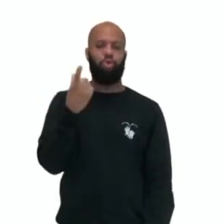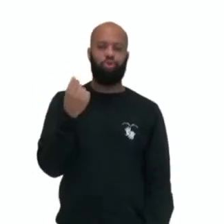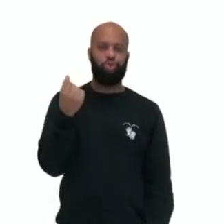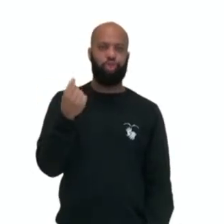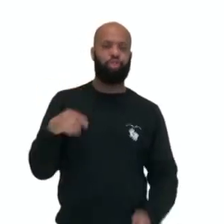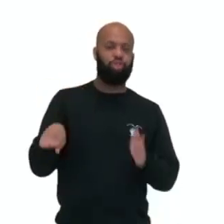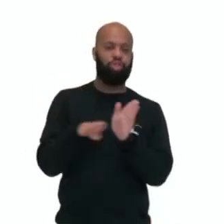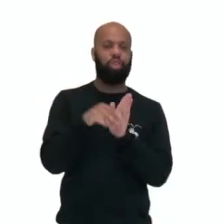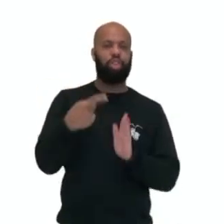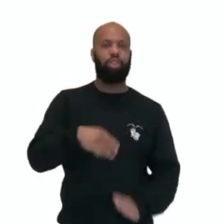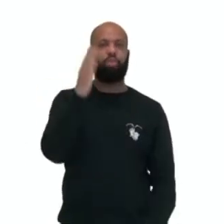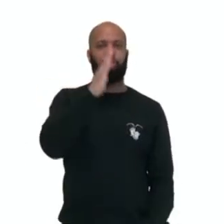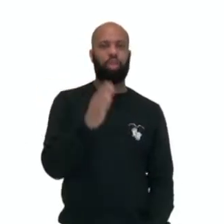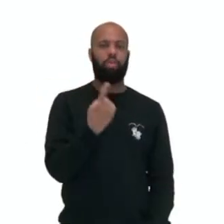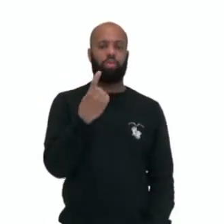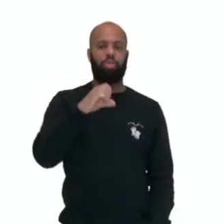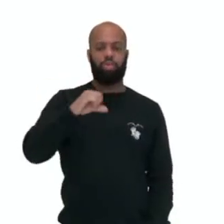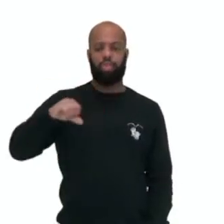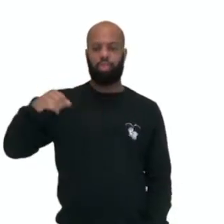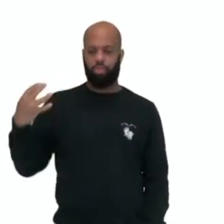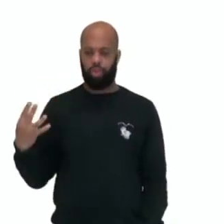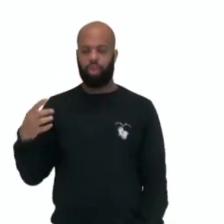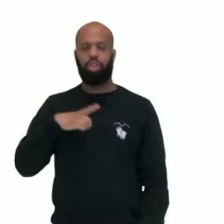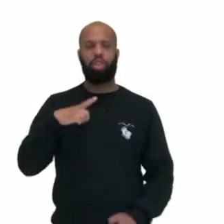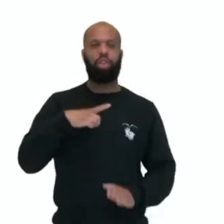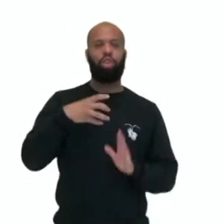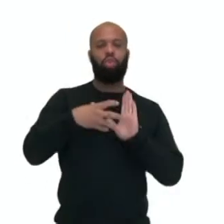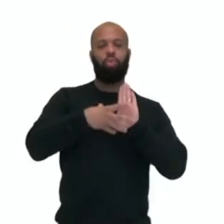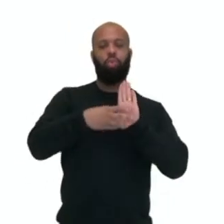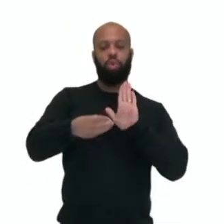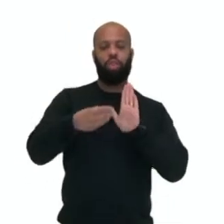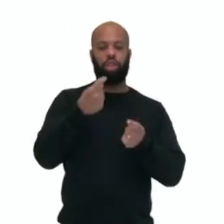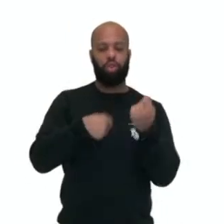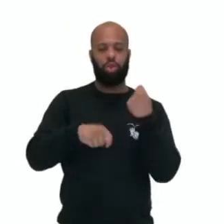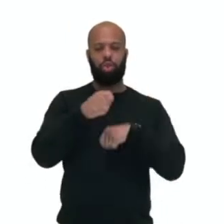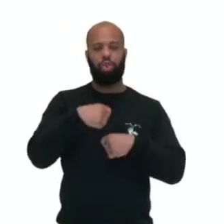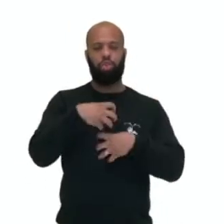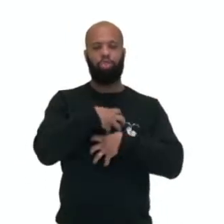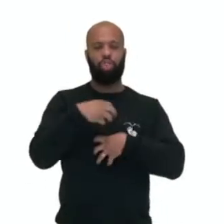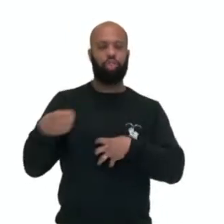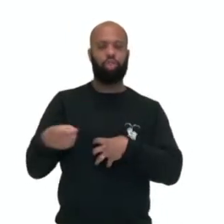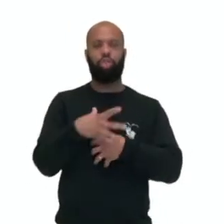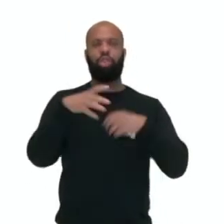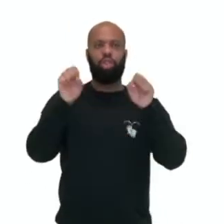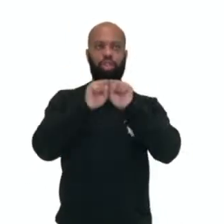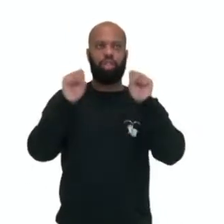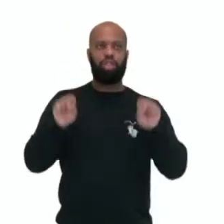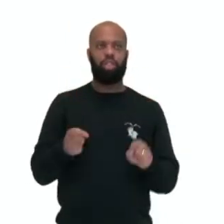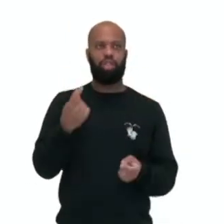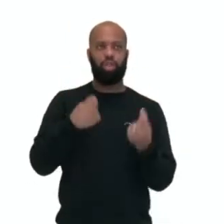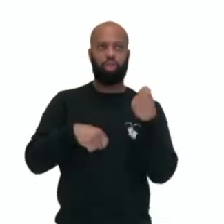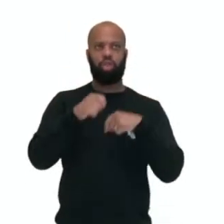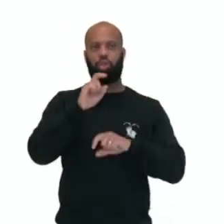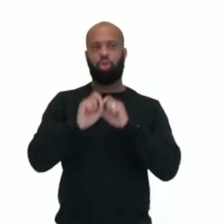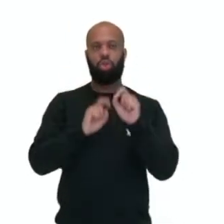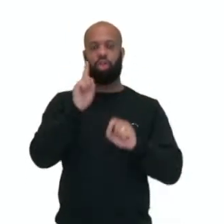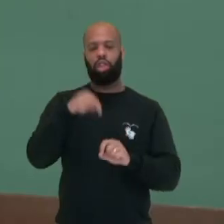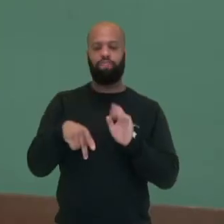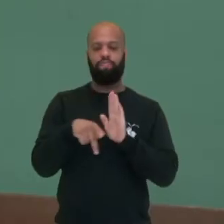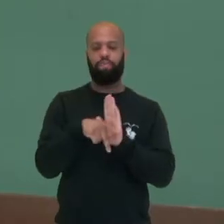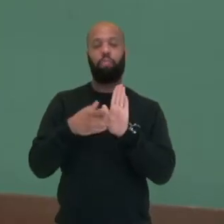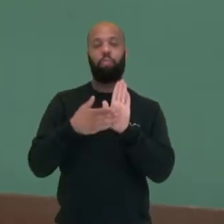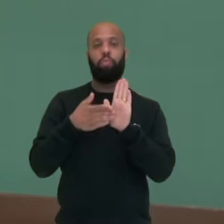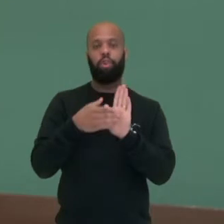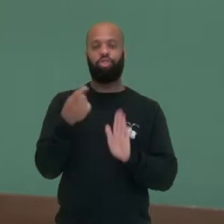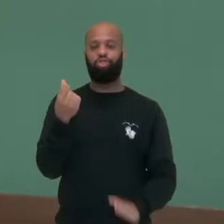em 1994, novo modelo econômico, novo sistema econômico no Brasil, o Plano Real.